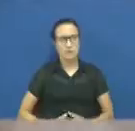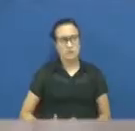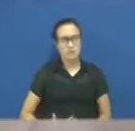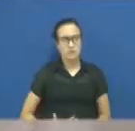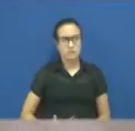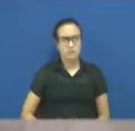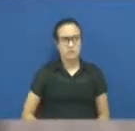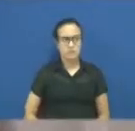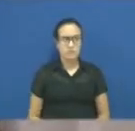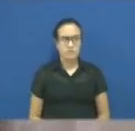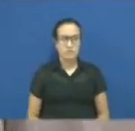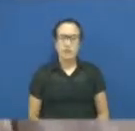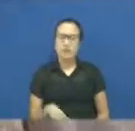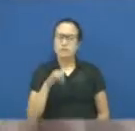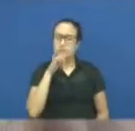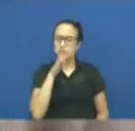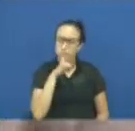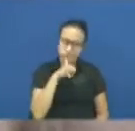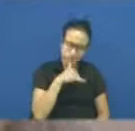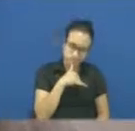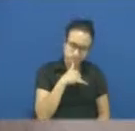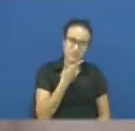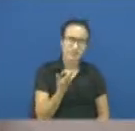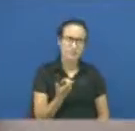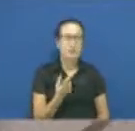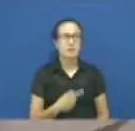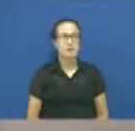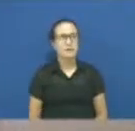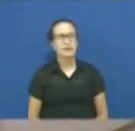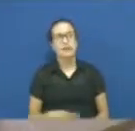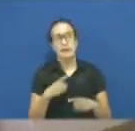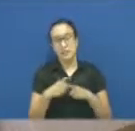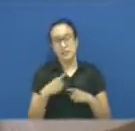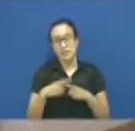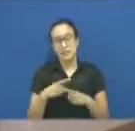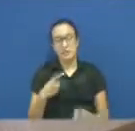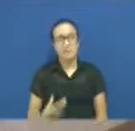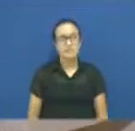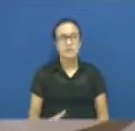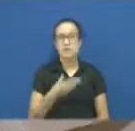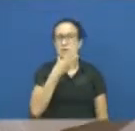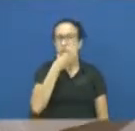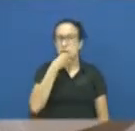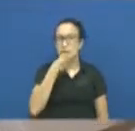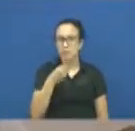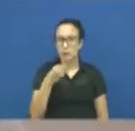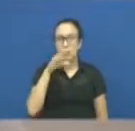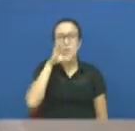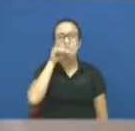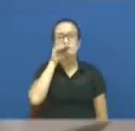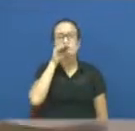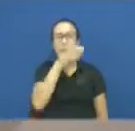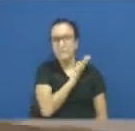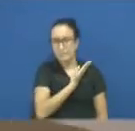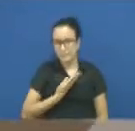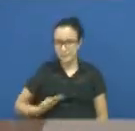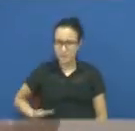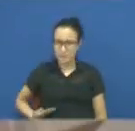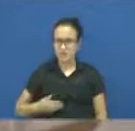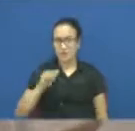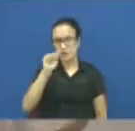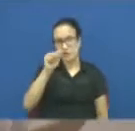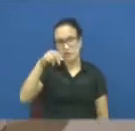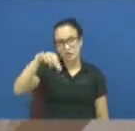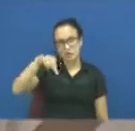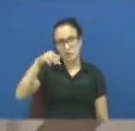foi com muita tristeza que nós temos o comunicado da morte desse servidor público, o Antônio Cícero,